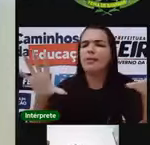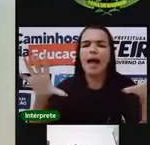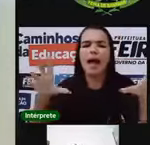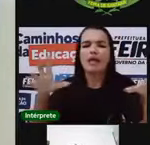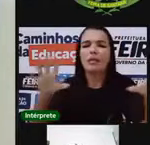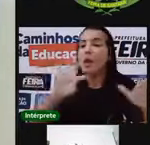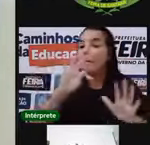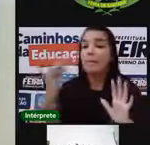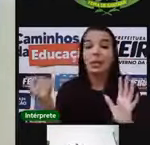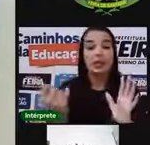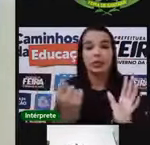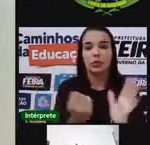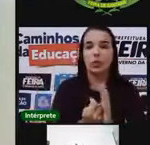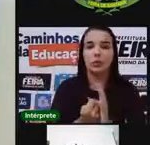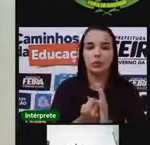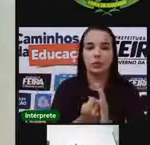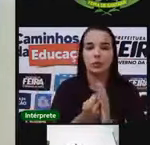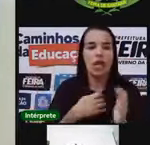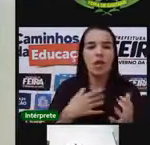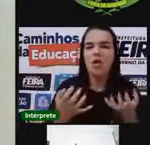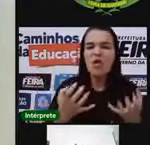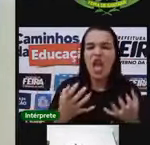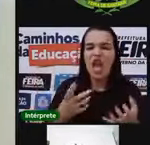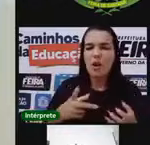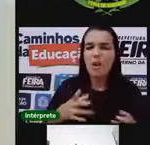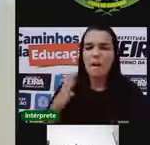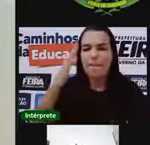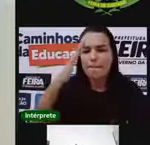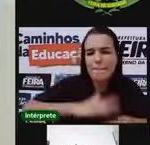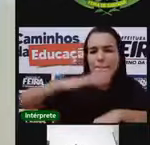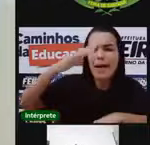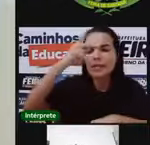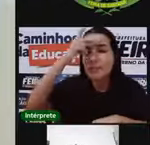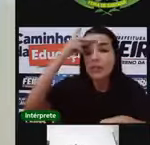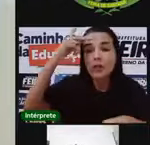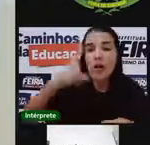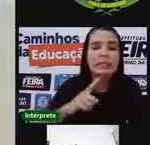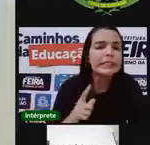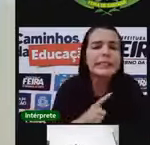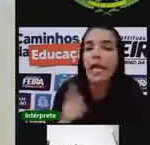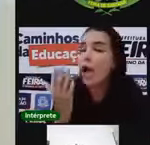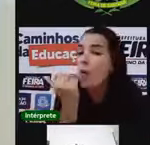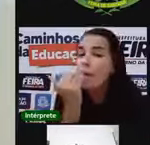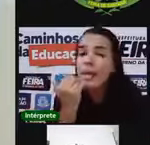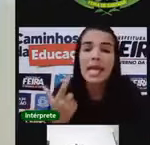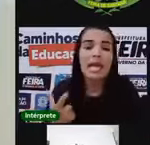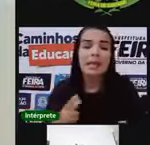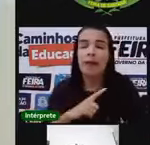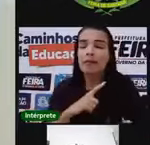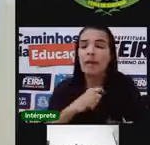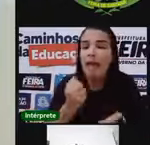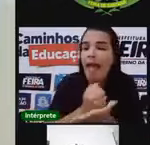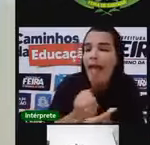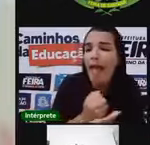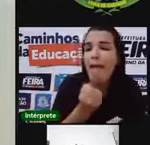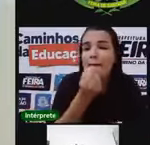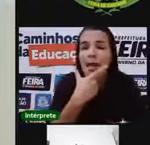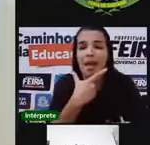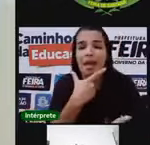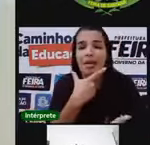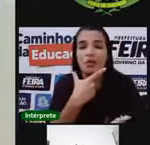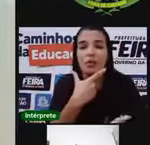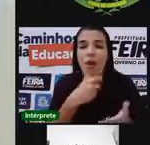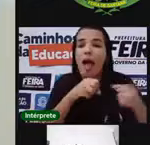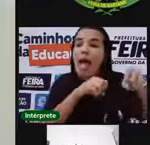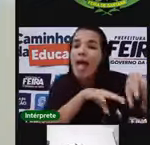equidade. Eu quero mais gente com acesso à comida. Eu quero mais gente com acesso a remédio, a qualidade de vida, a educação. Isso